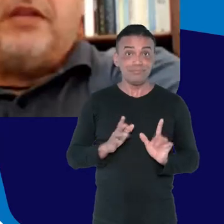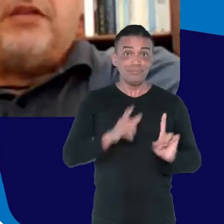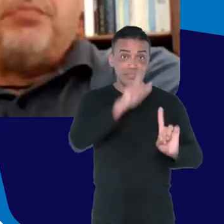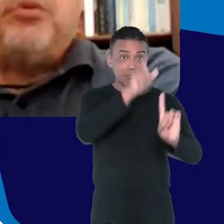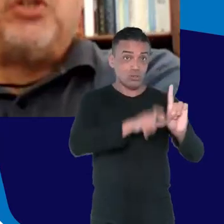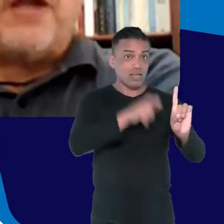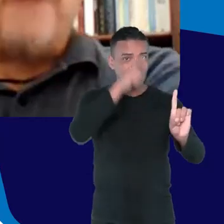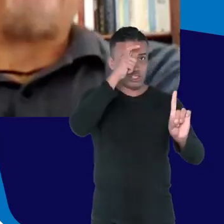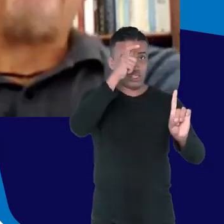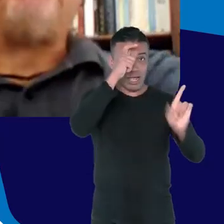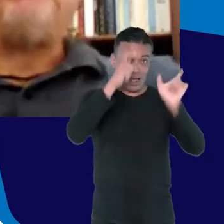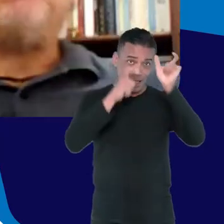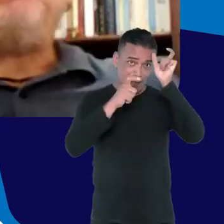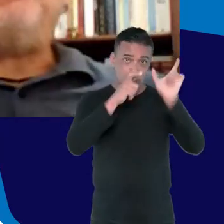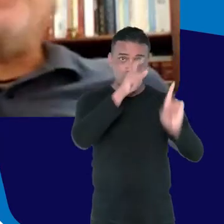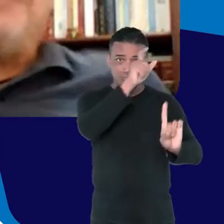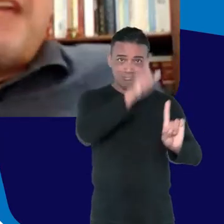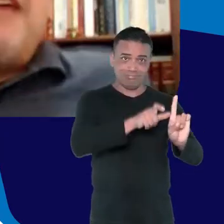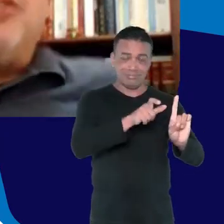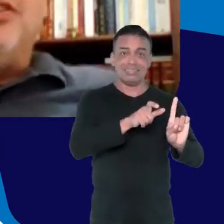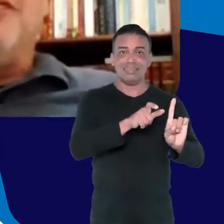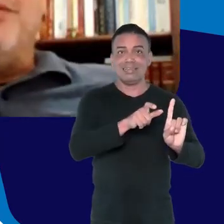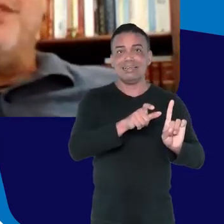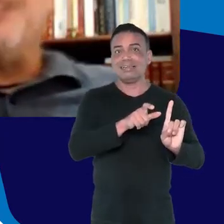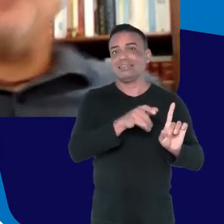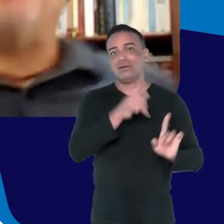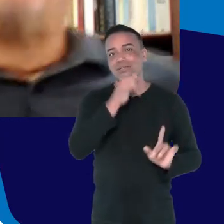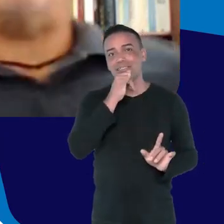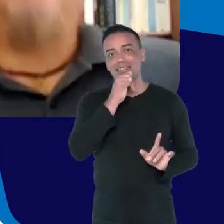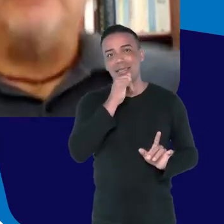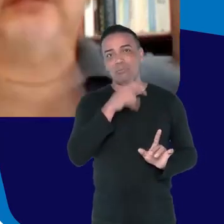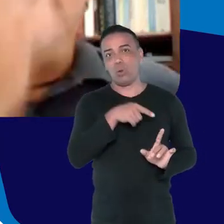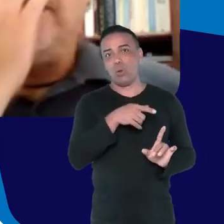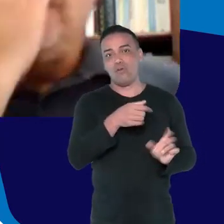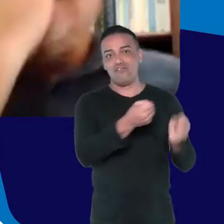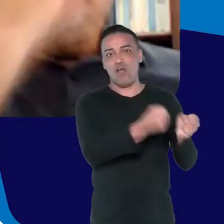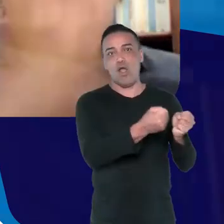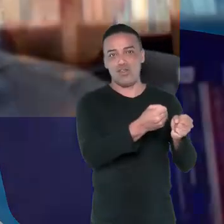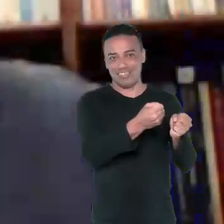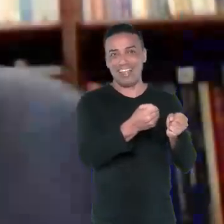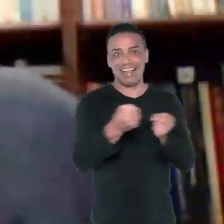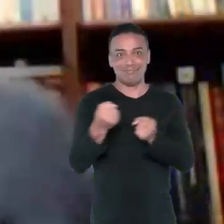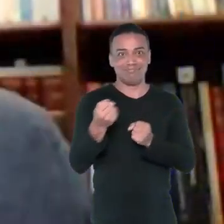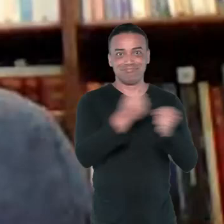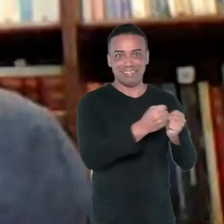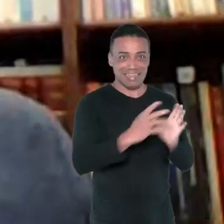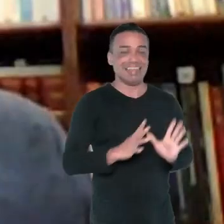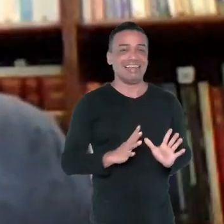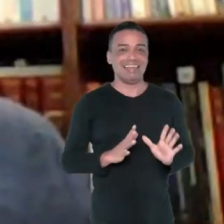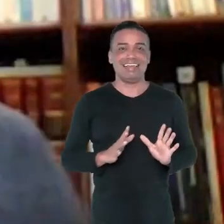diabo, ele tenta puxar a sardinha, vamos dizer assim, para o lado dele, né? Sim. Então, não,